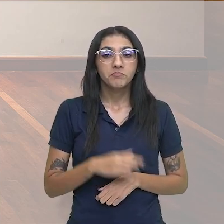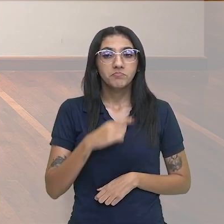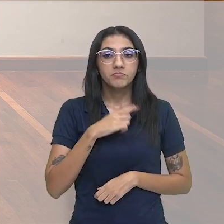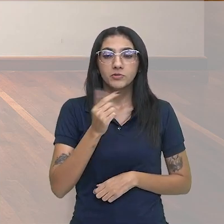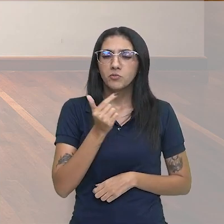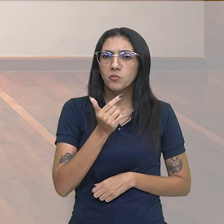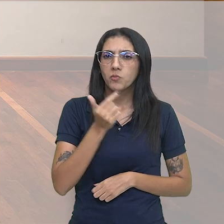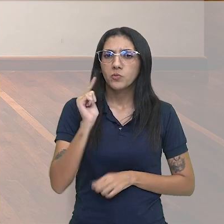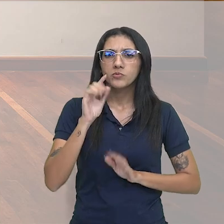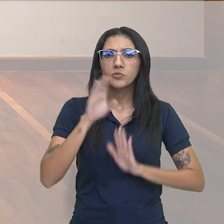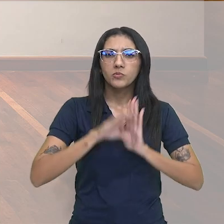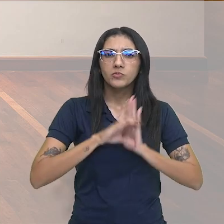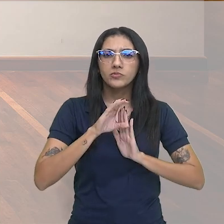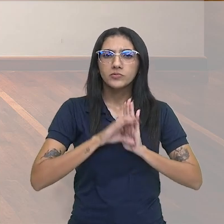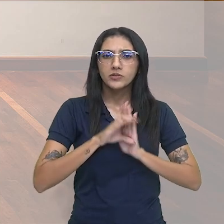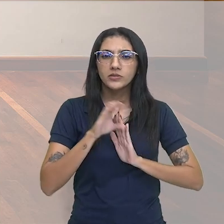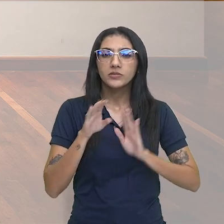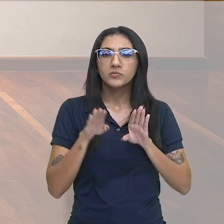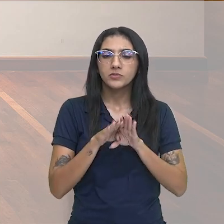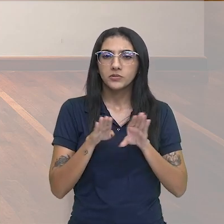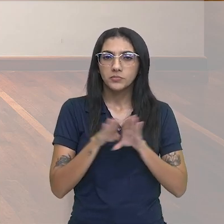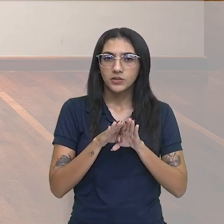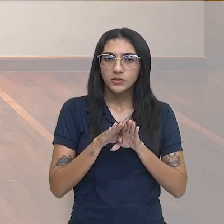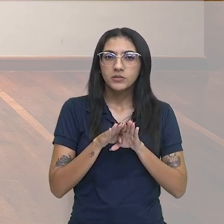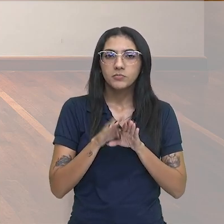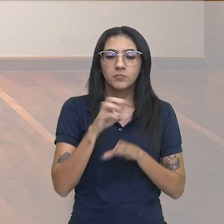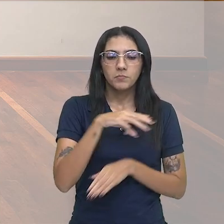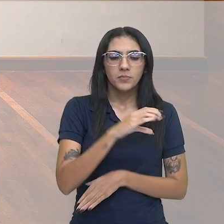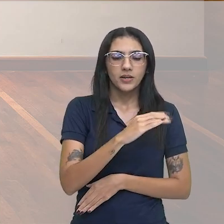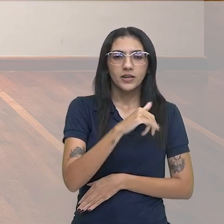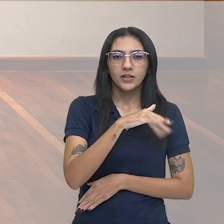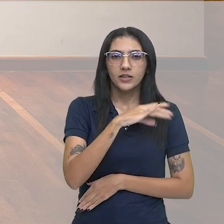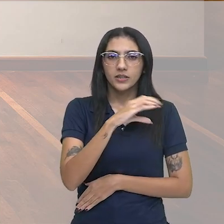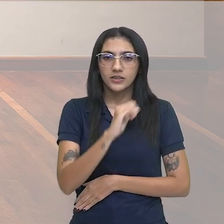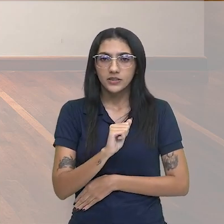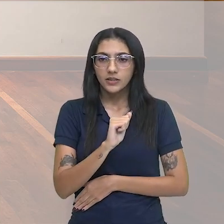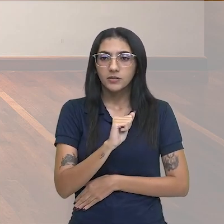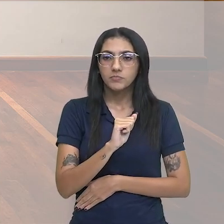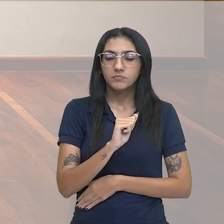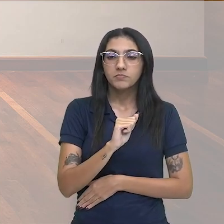conceito, que é o conceito de solidariedade mecânica, né? Ou